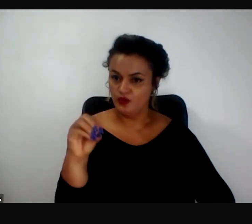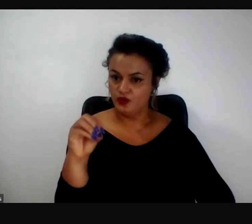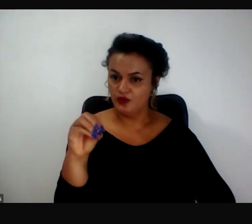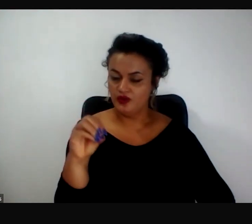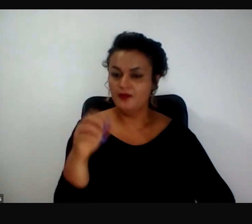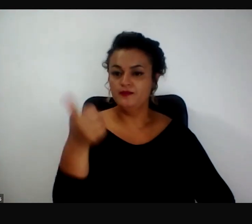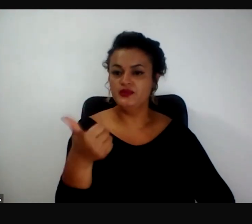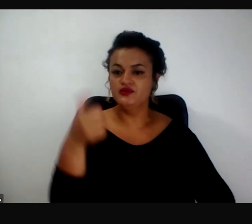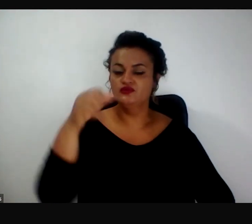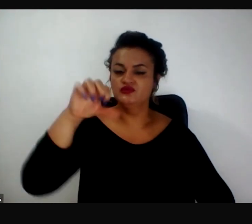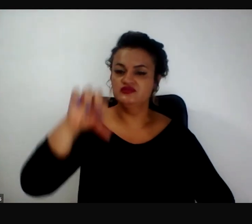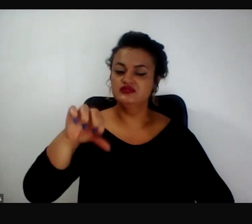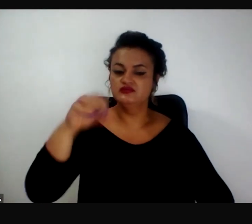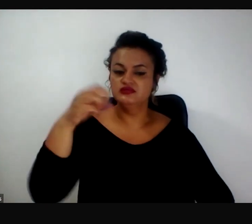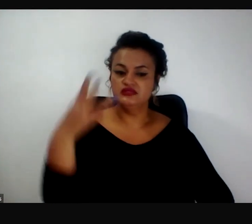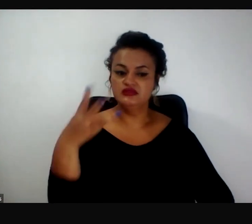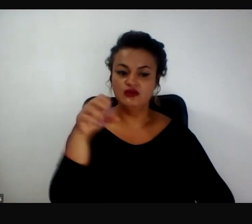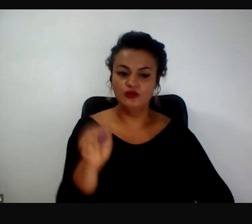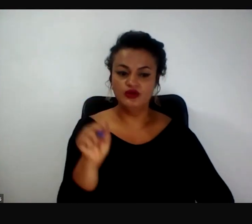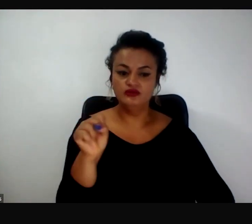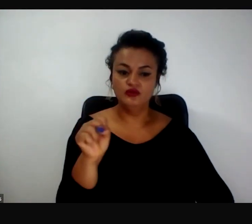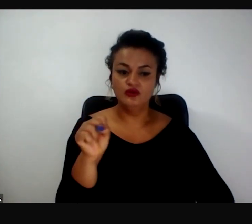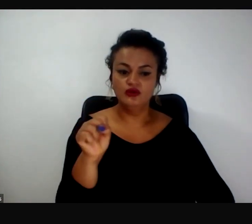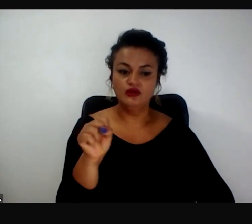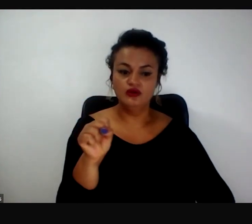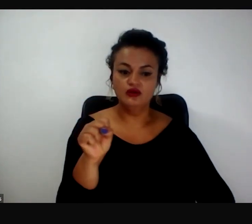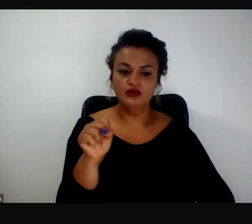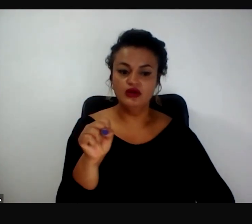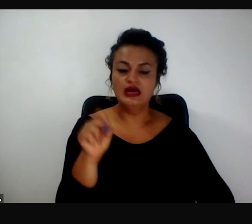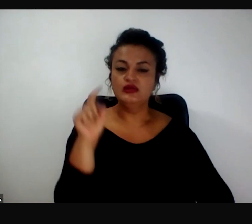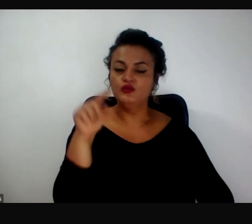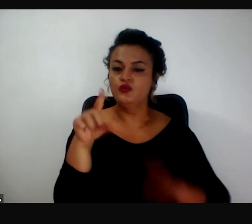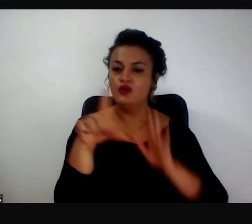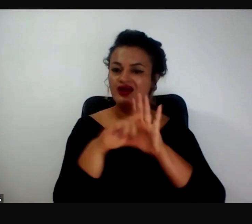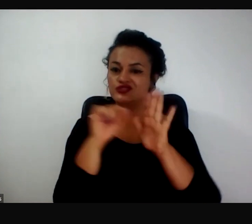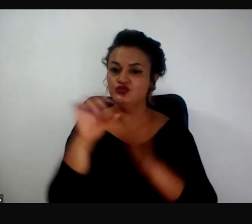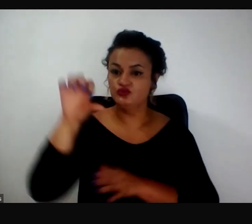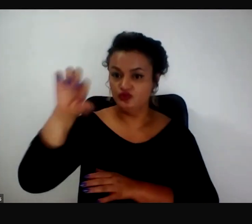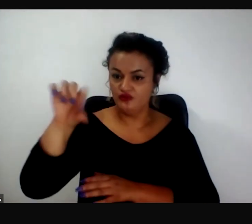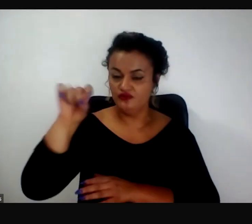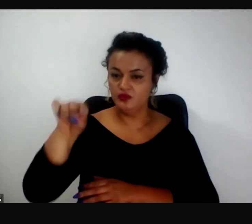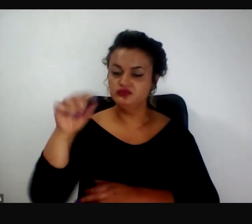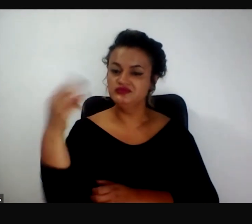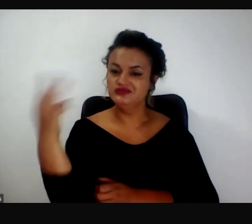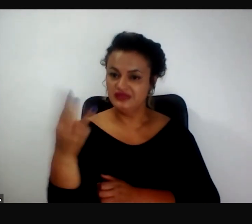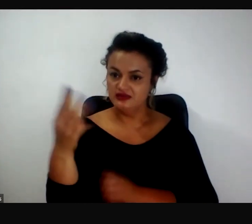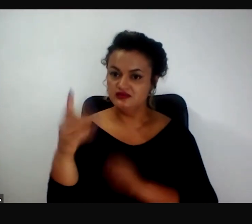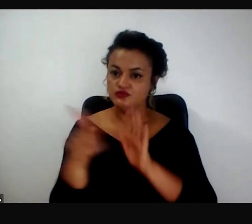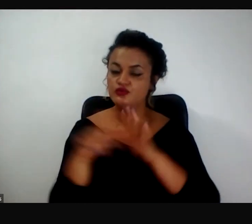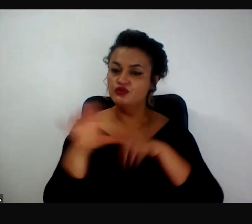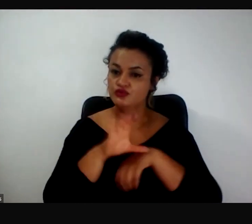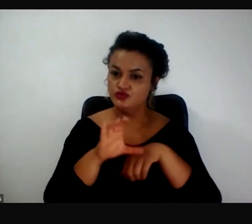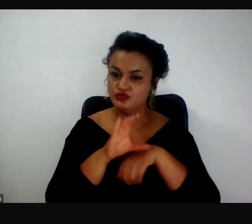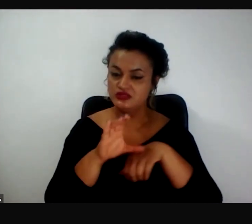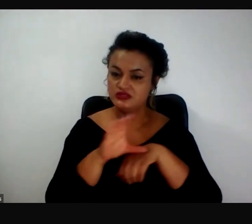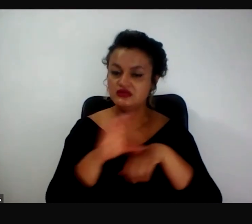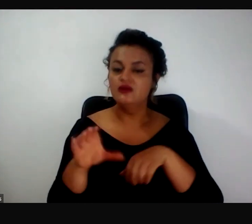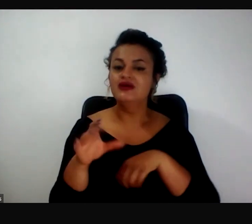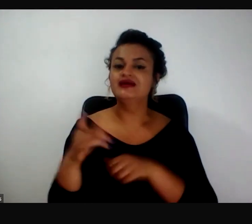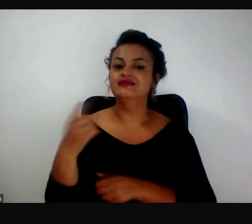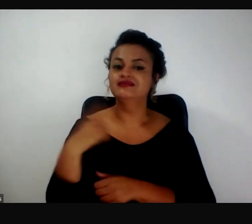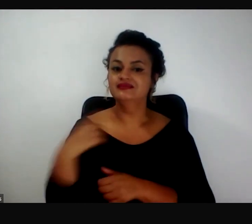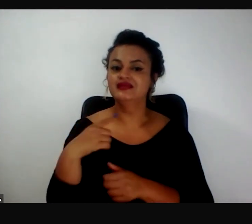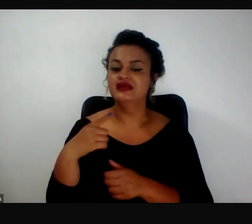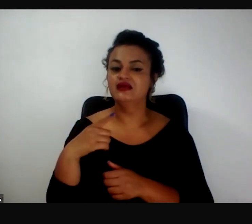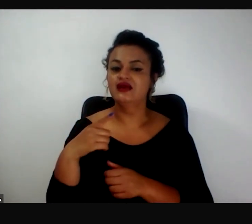1978, de finais de ano, e lá no artigo 9.3 da Constituição temos a declaração